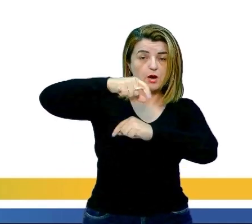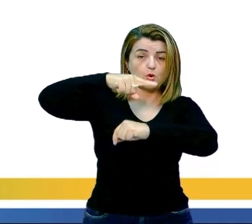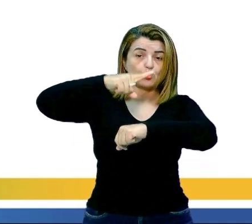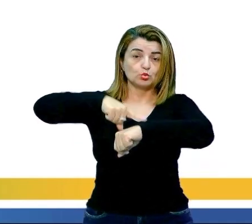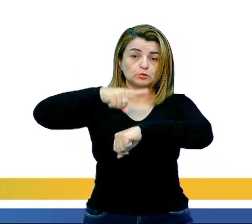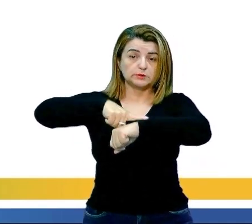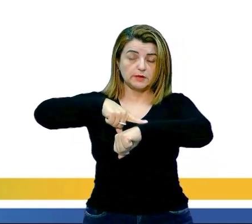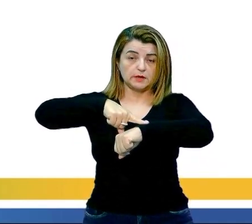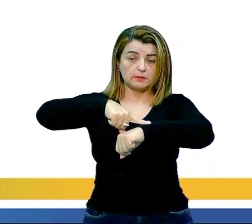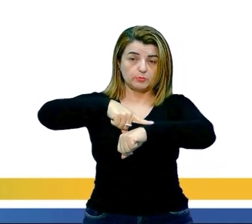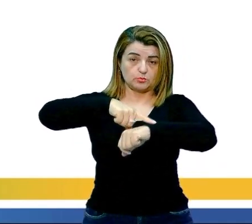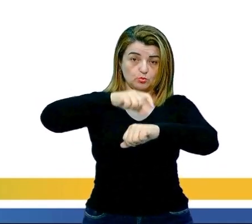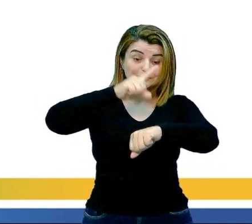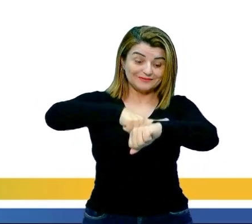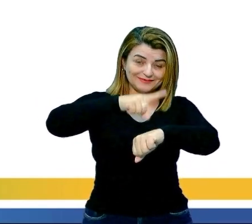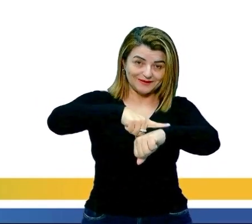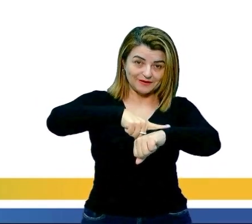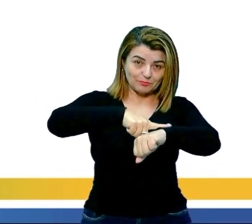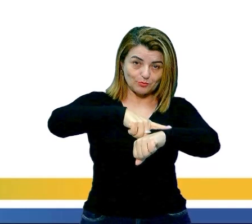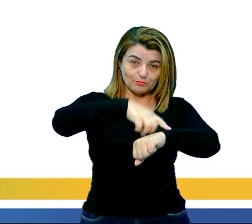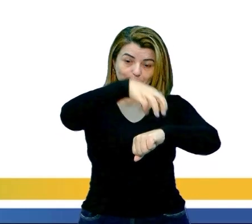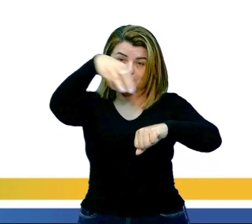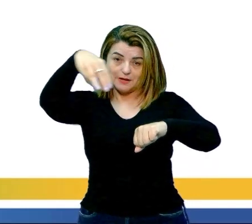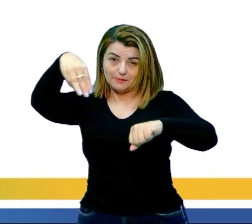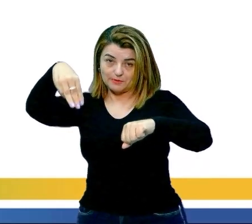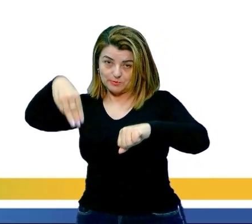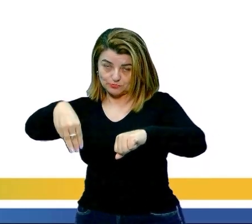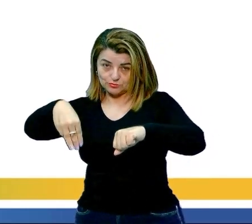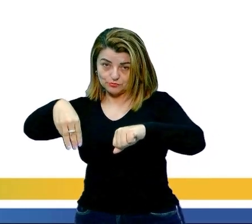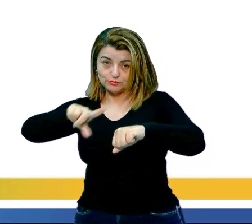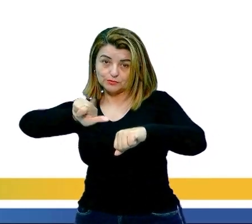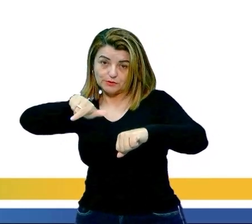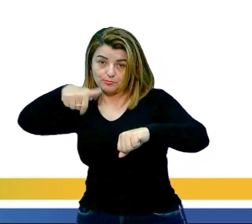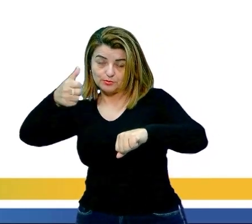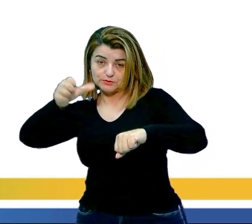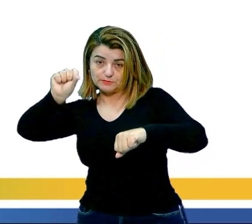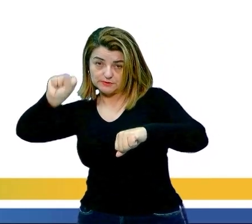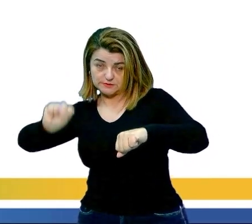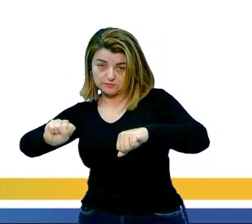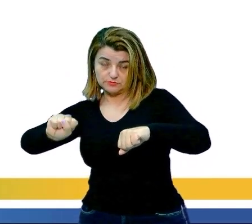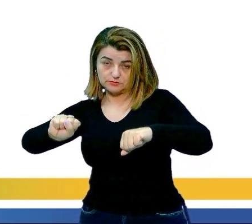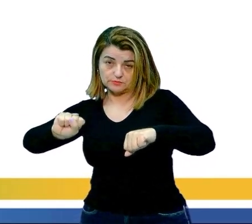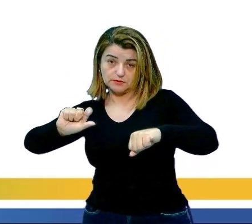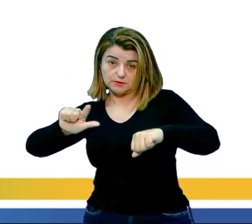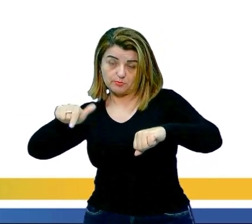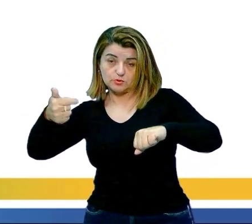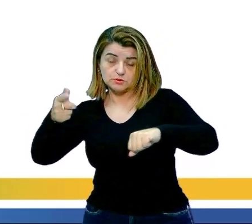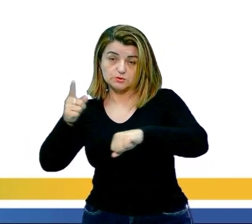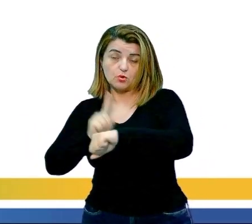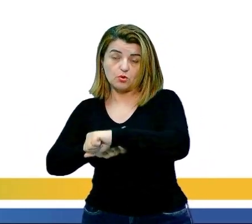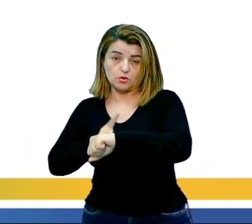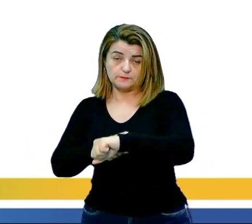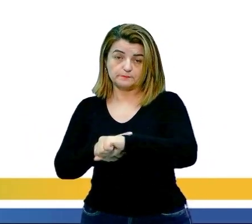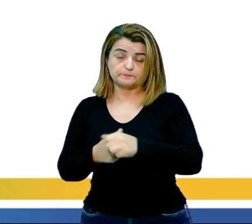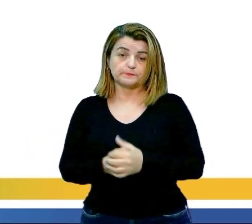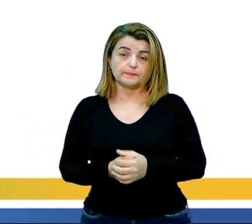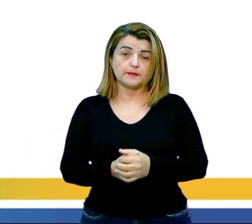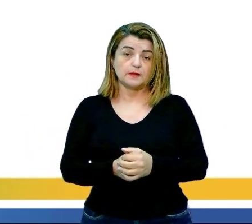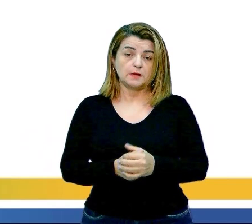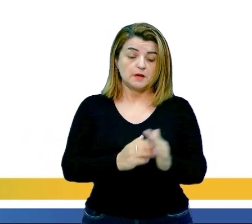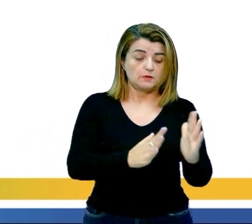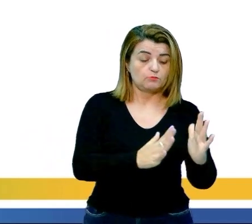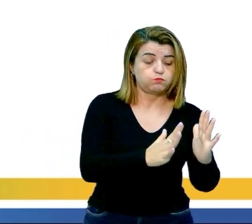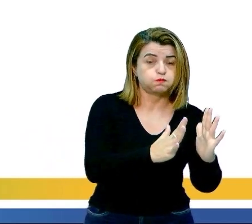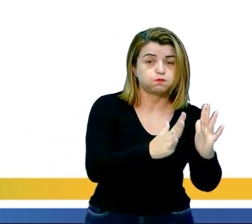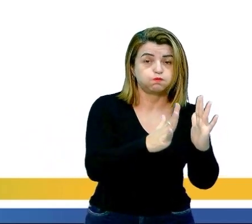em minutos e segundos para a hora. O tempo mínimo para percorrer o trecho